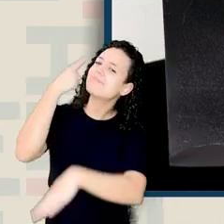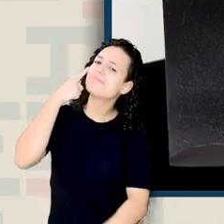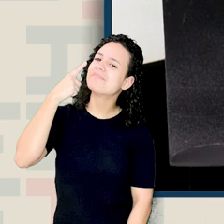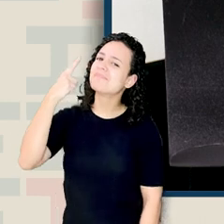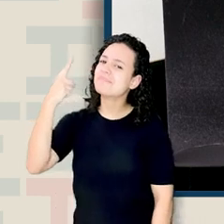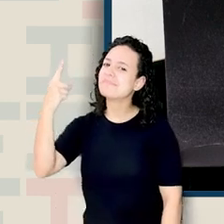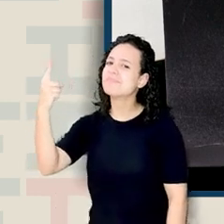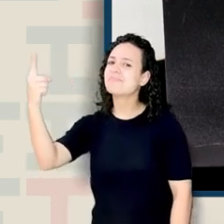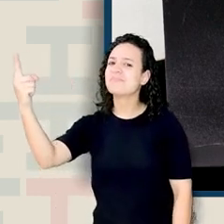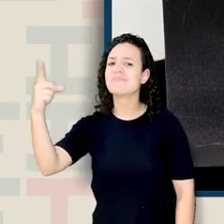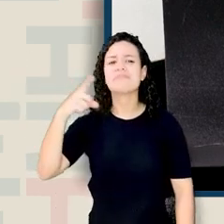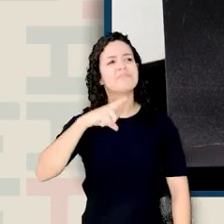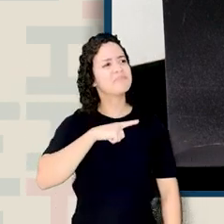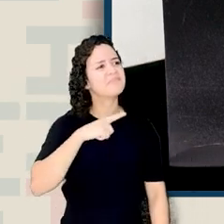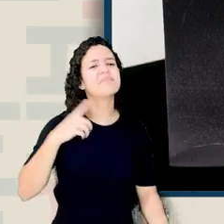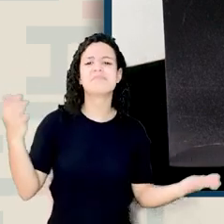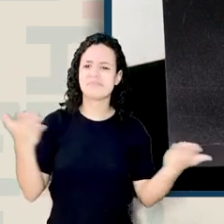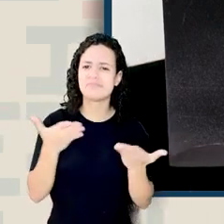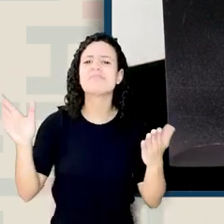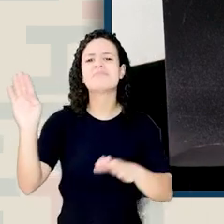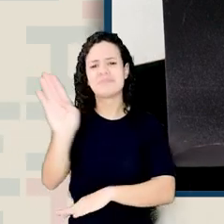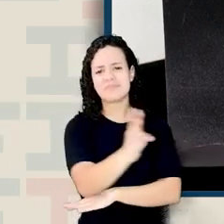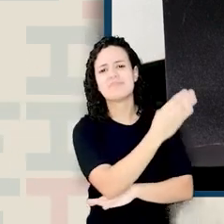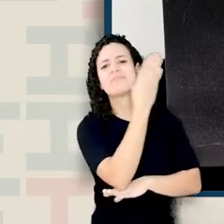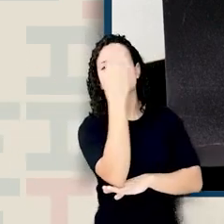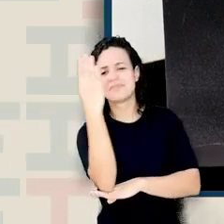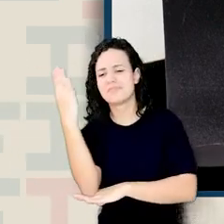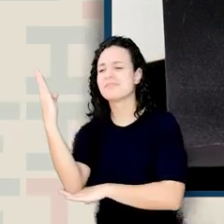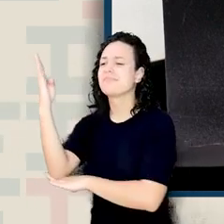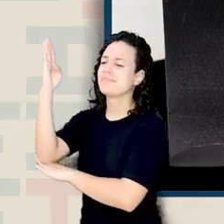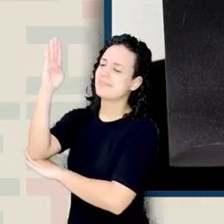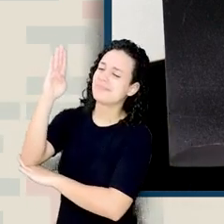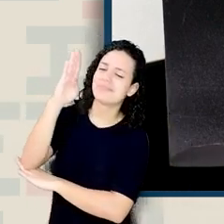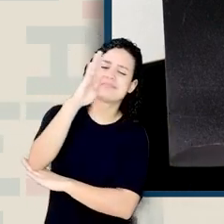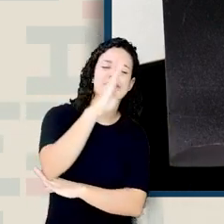vivido na África, hoje é maracatu, oh,